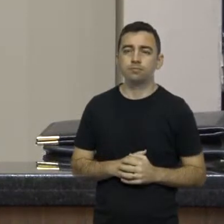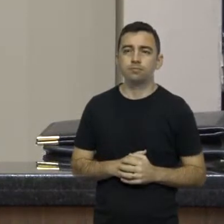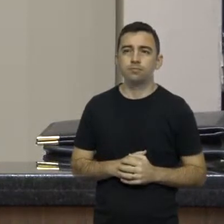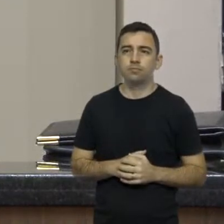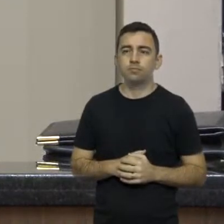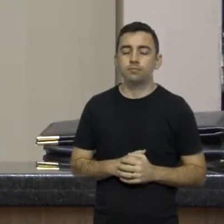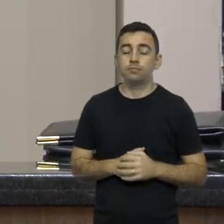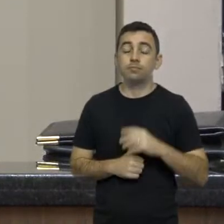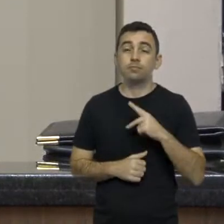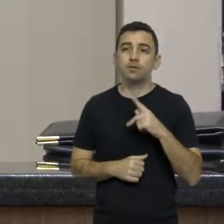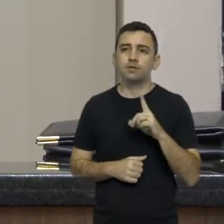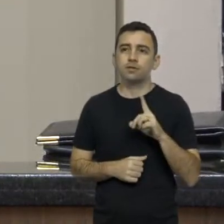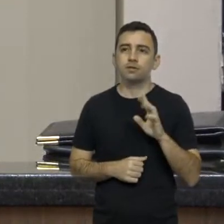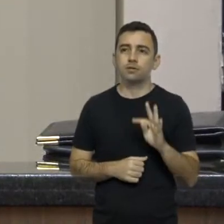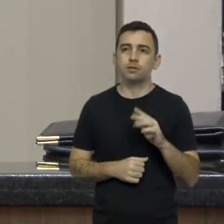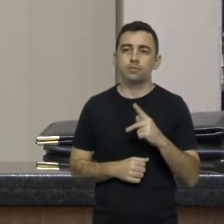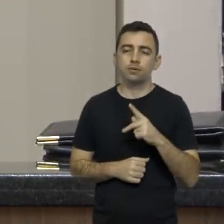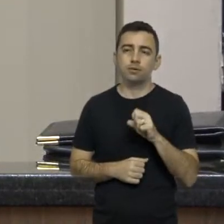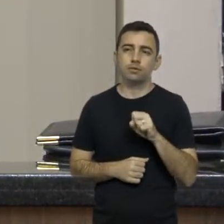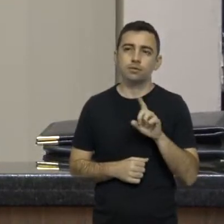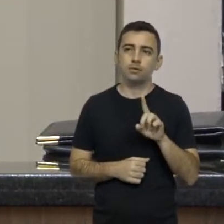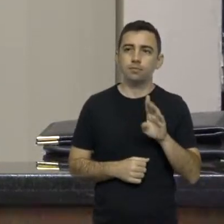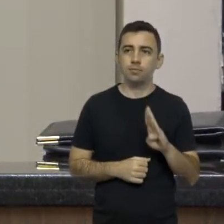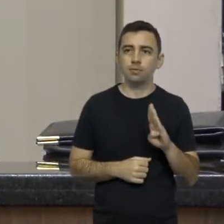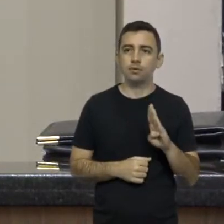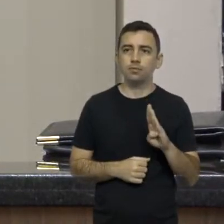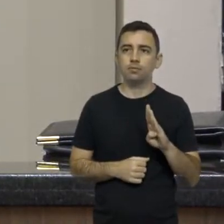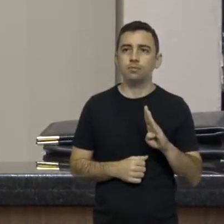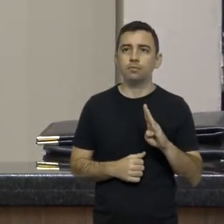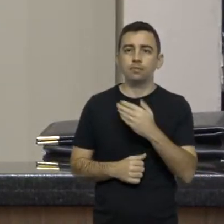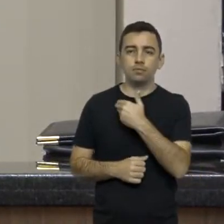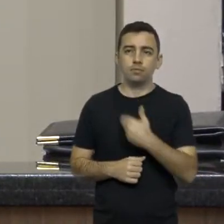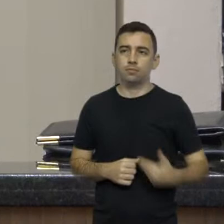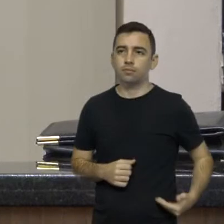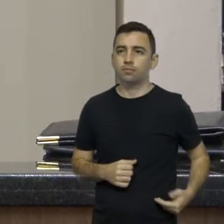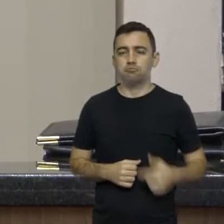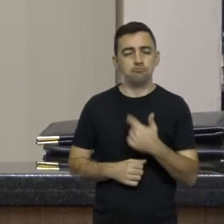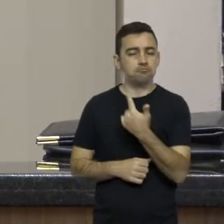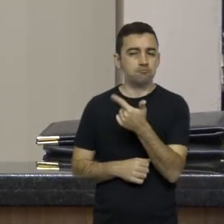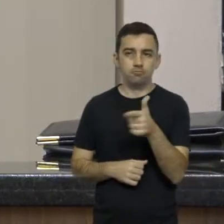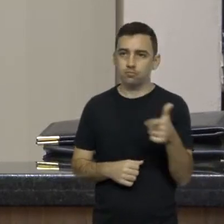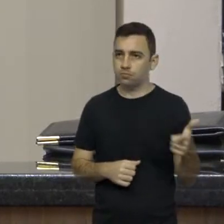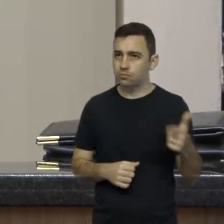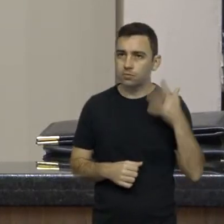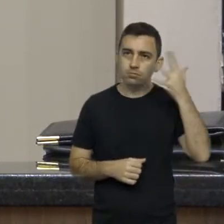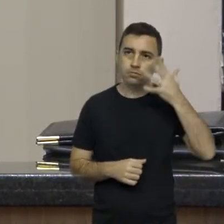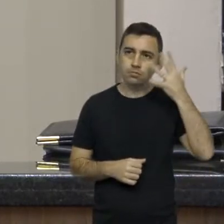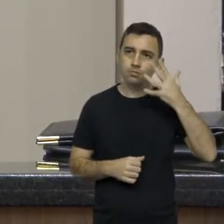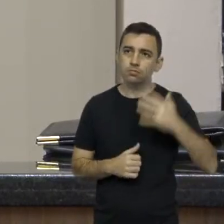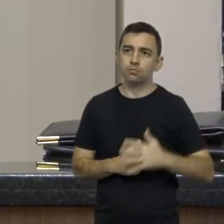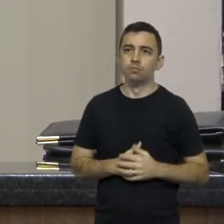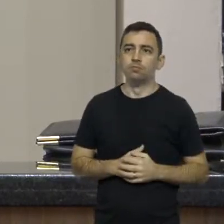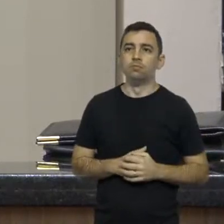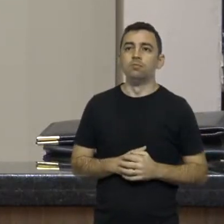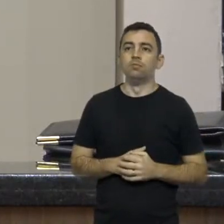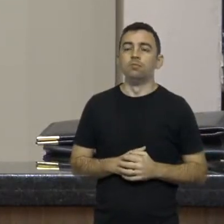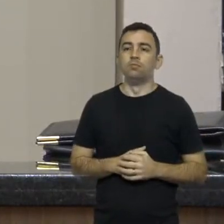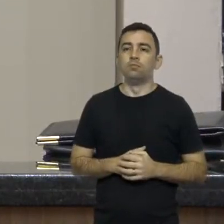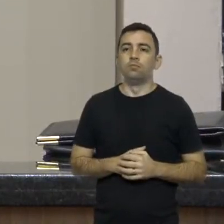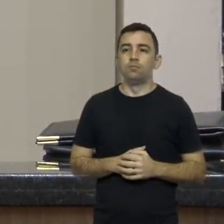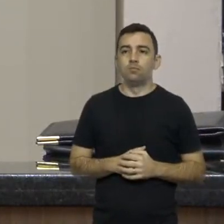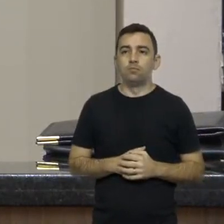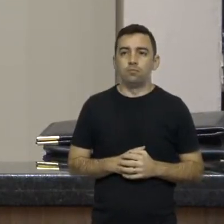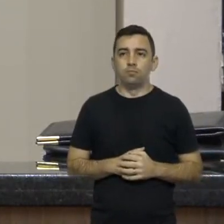Bloco PDT, PSDB, Republicanos, também não há orador inscrito.